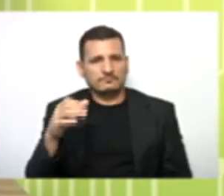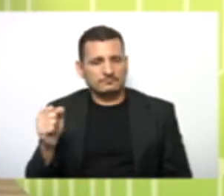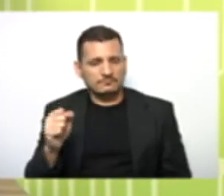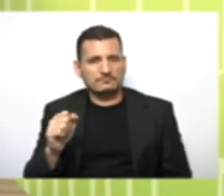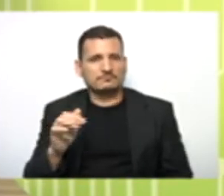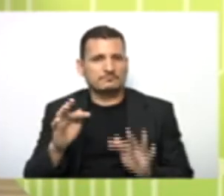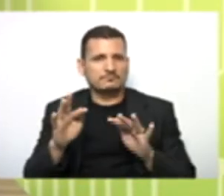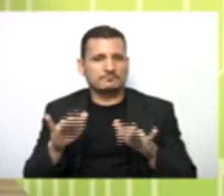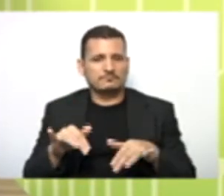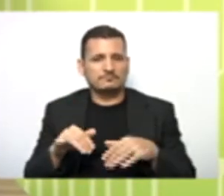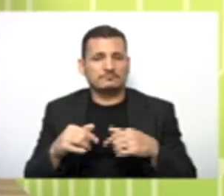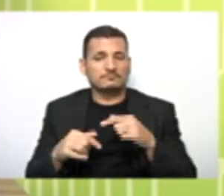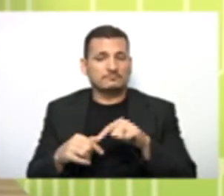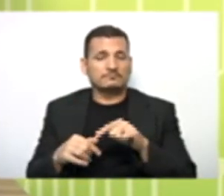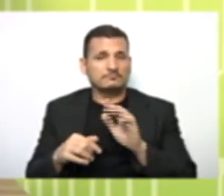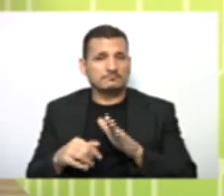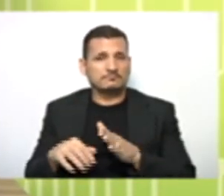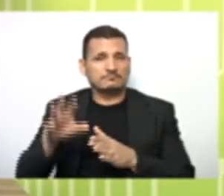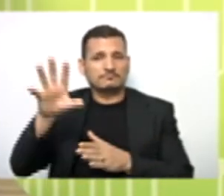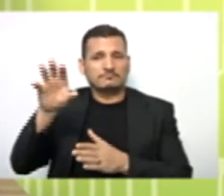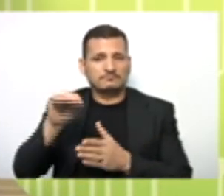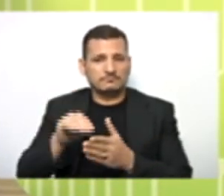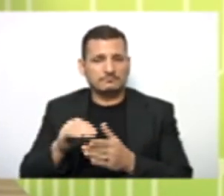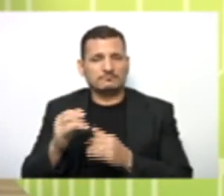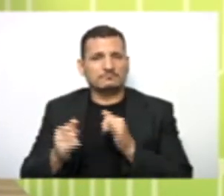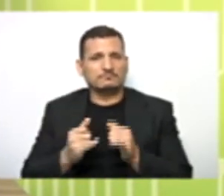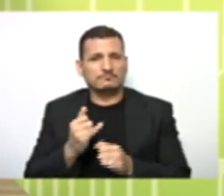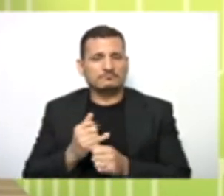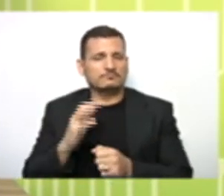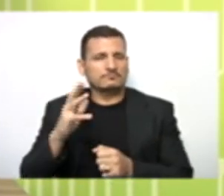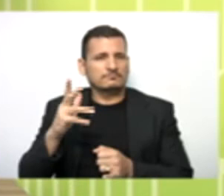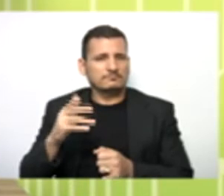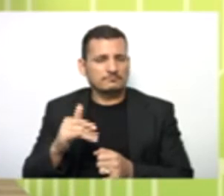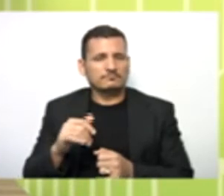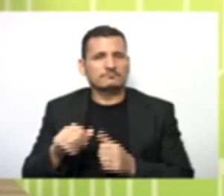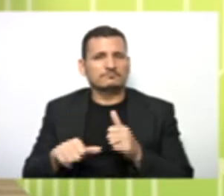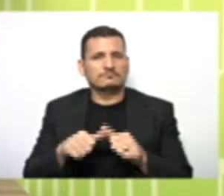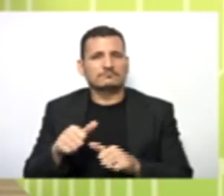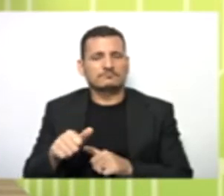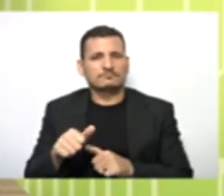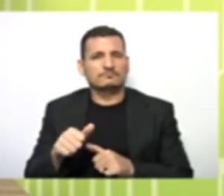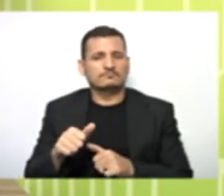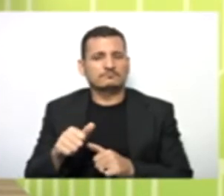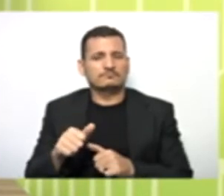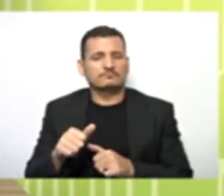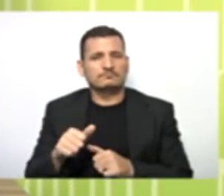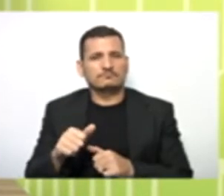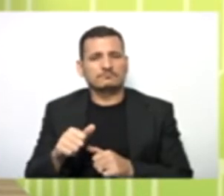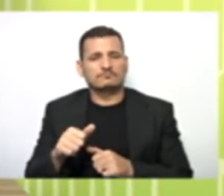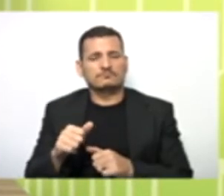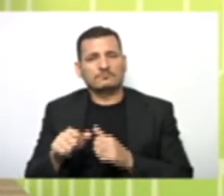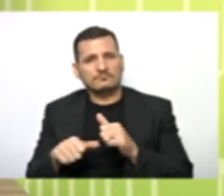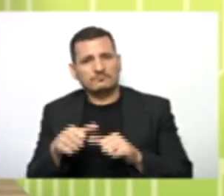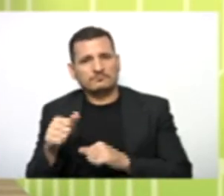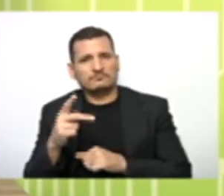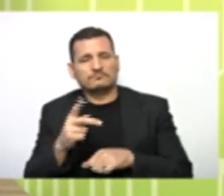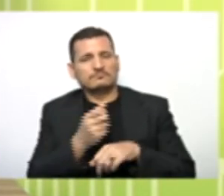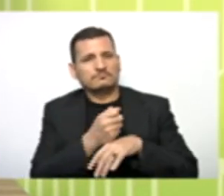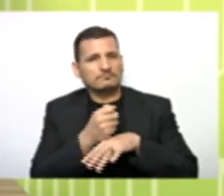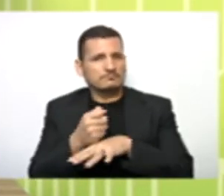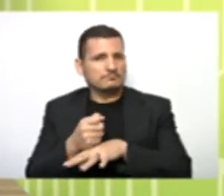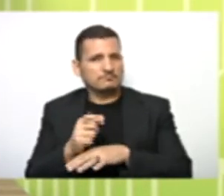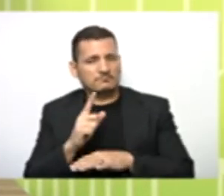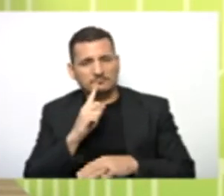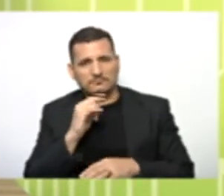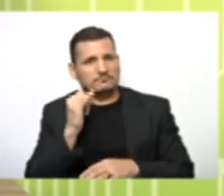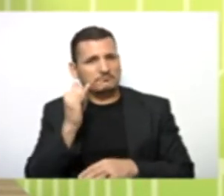seja, ele já baixou da internet todas as atualizações de vírus e simplesmente atualizou o seu antivírus sem nem